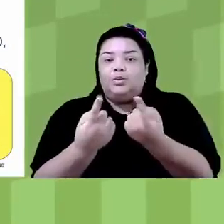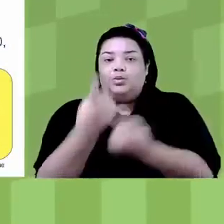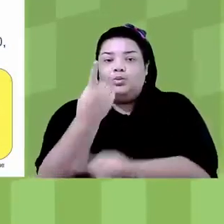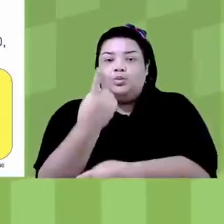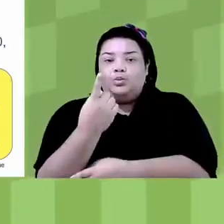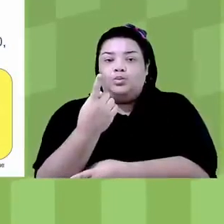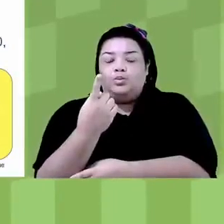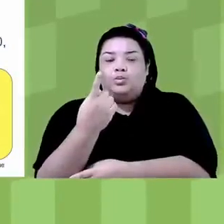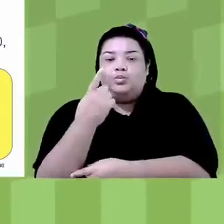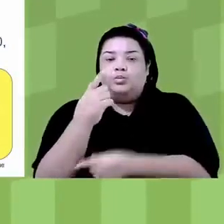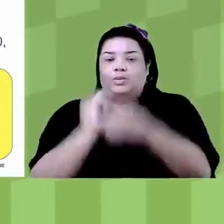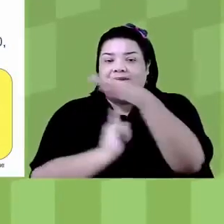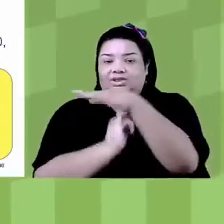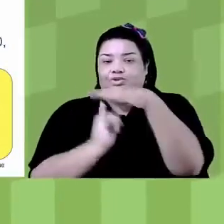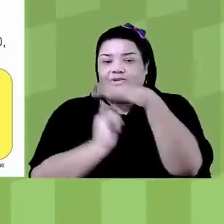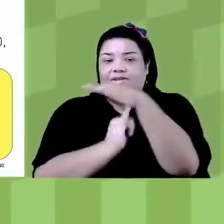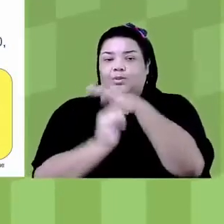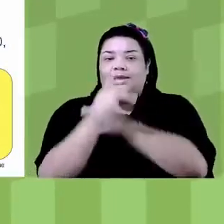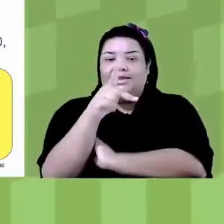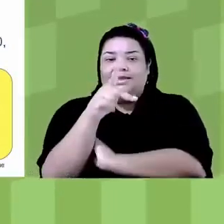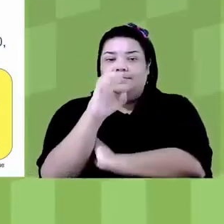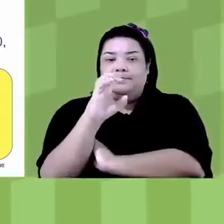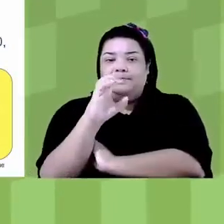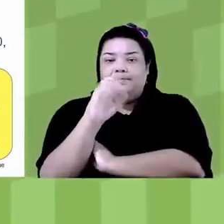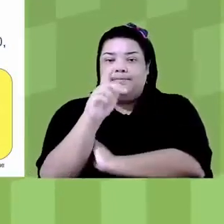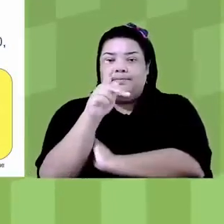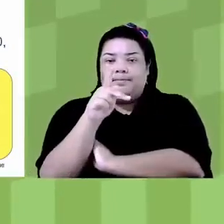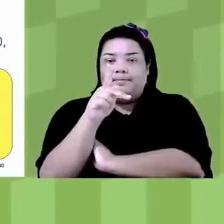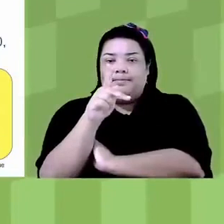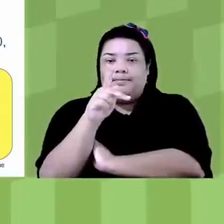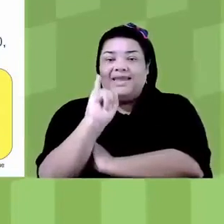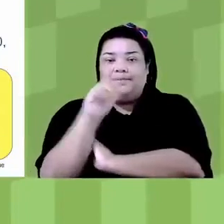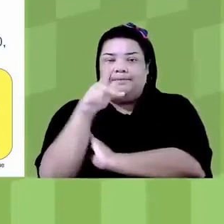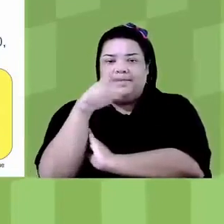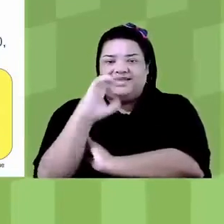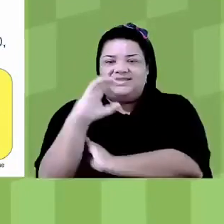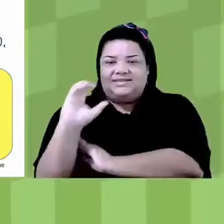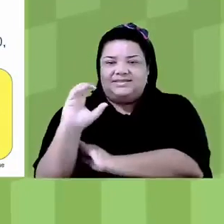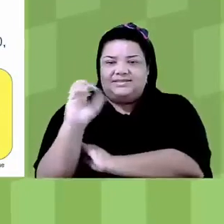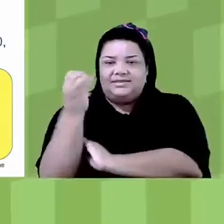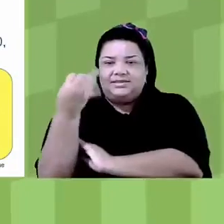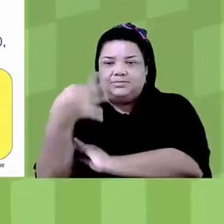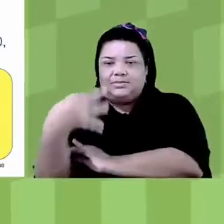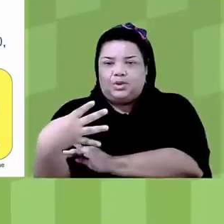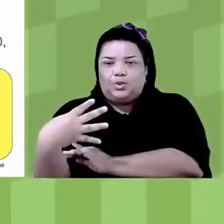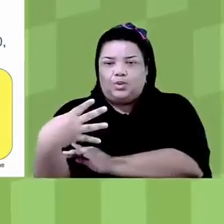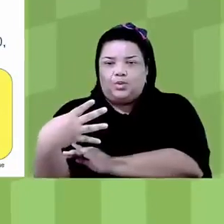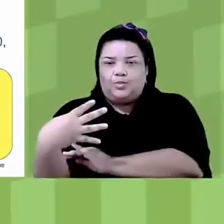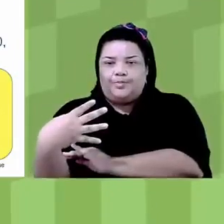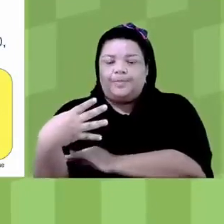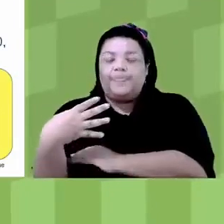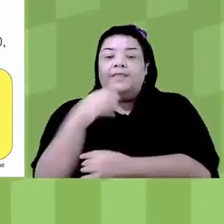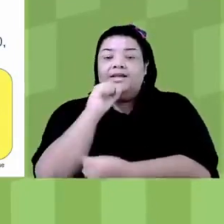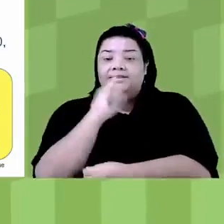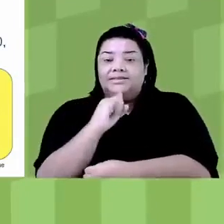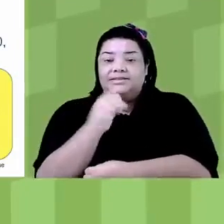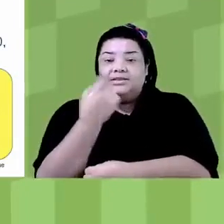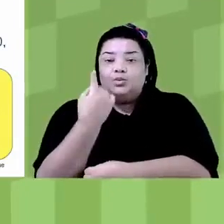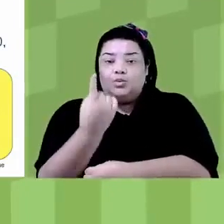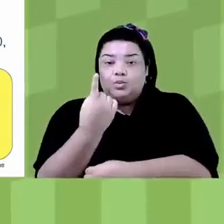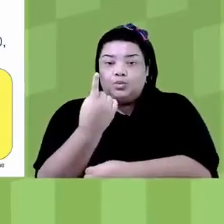embaixo, nesse retângulo amarelo. Se for para manter 1,5 grau de aquecimento global, tem que